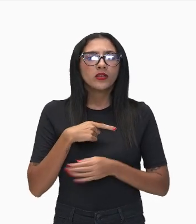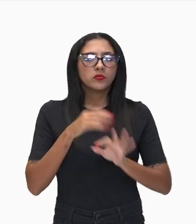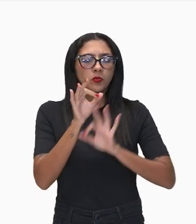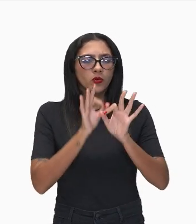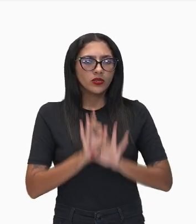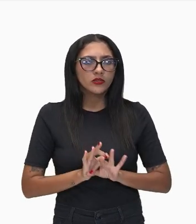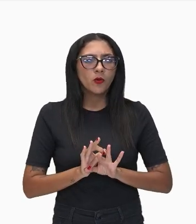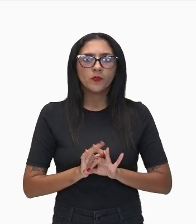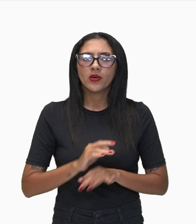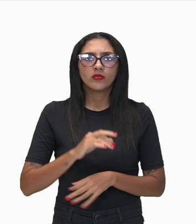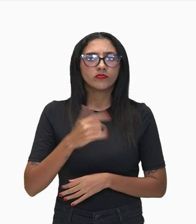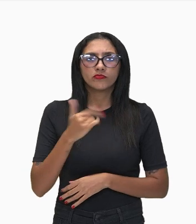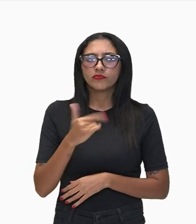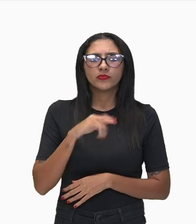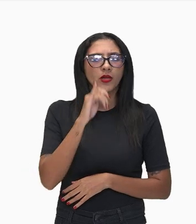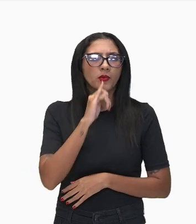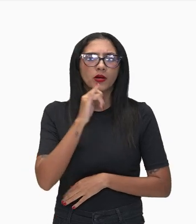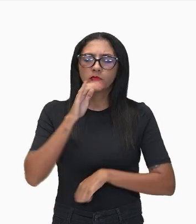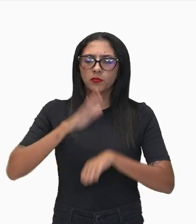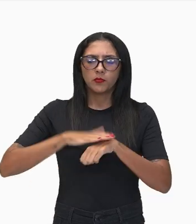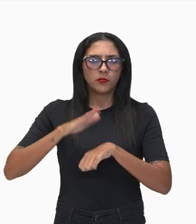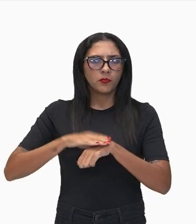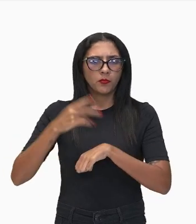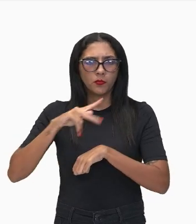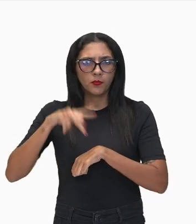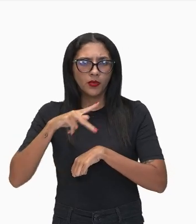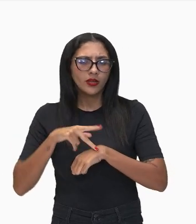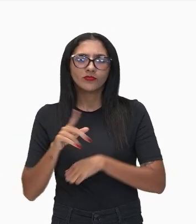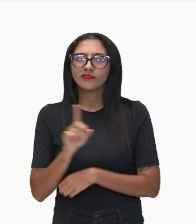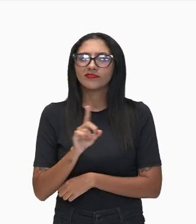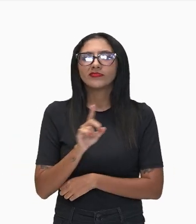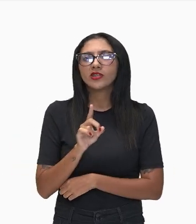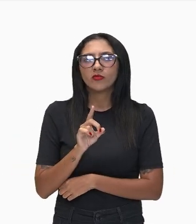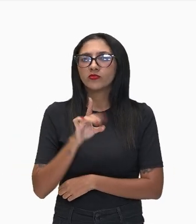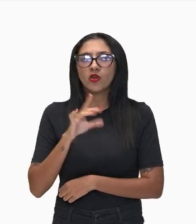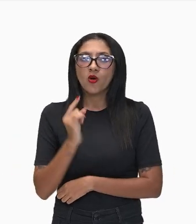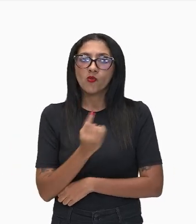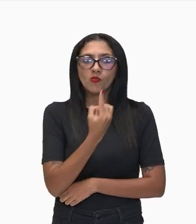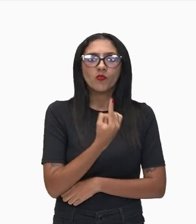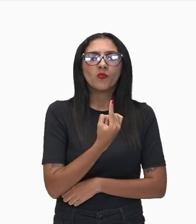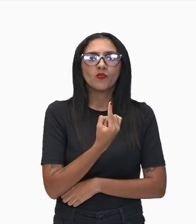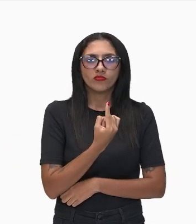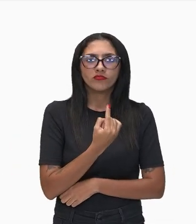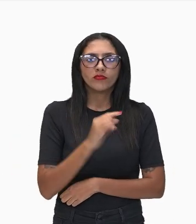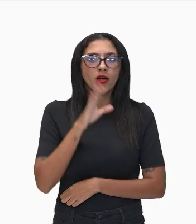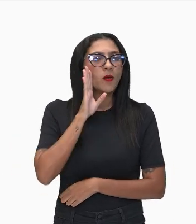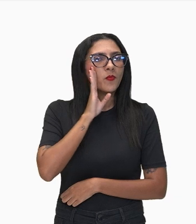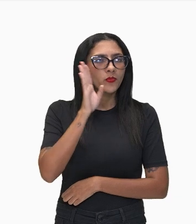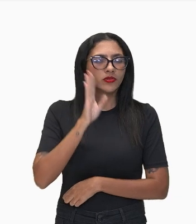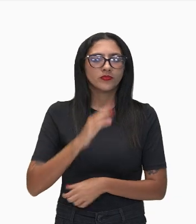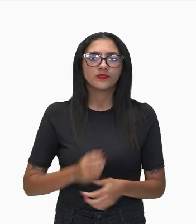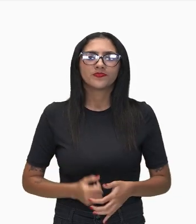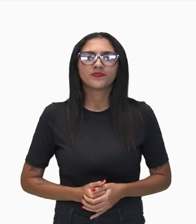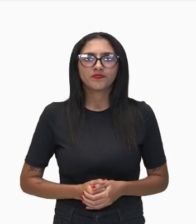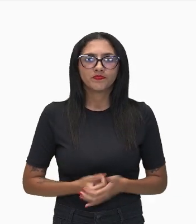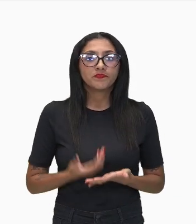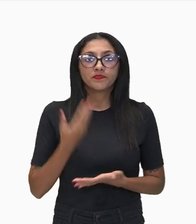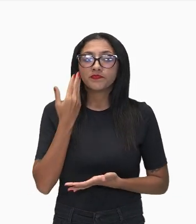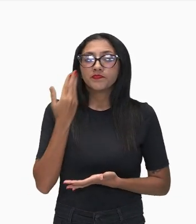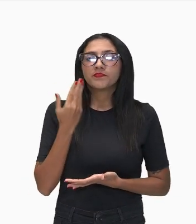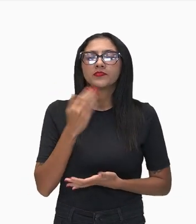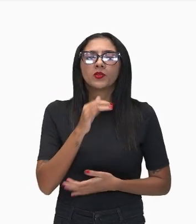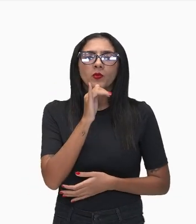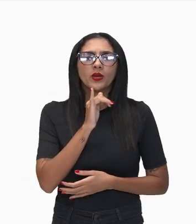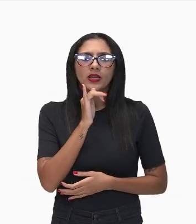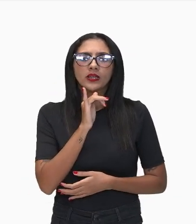têm autonomia. Então, o poder é centralizado no governo central, né? E aí nós temos como exemplo de